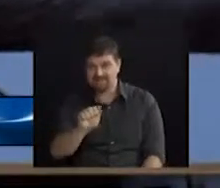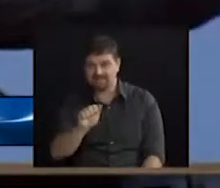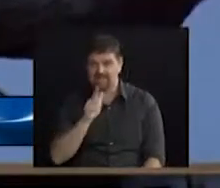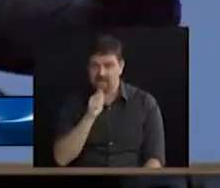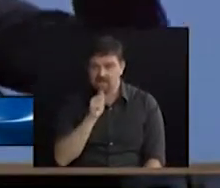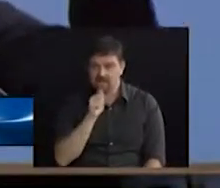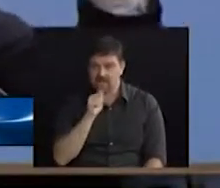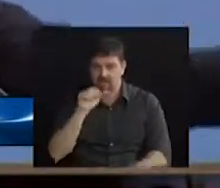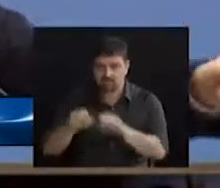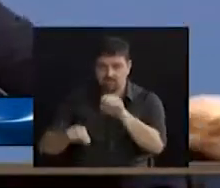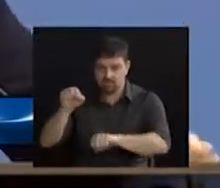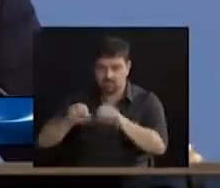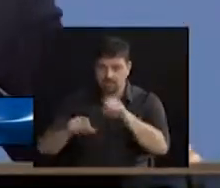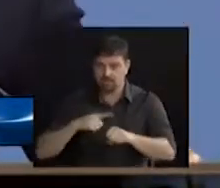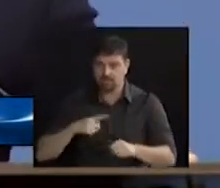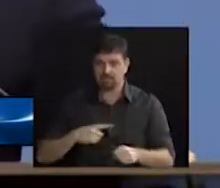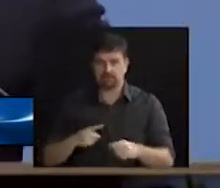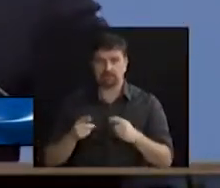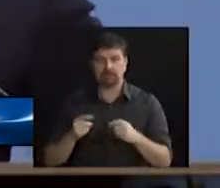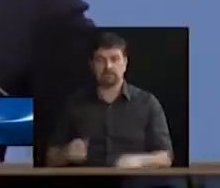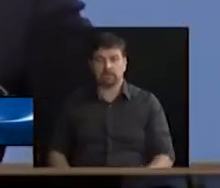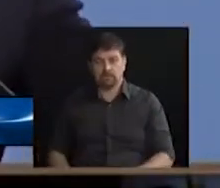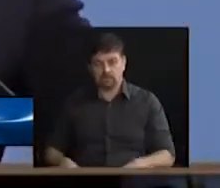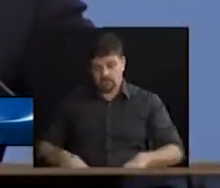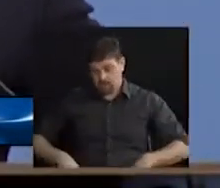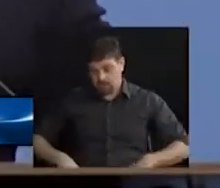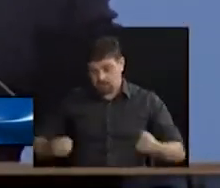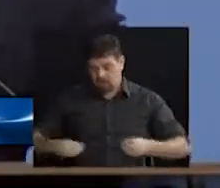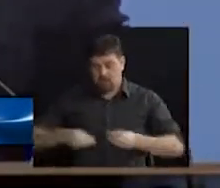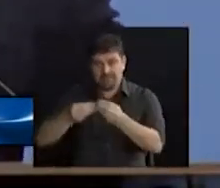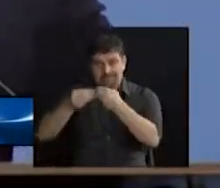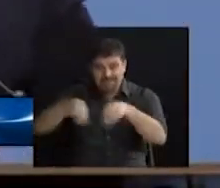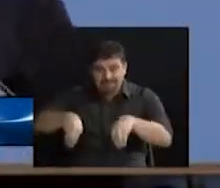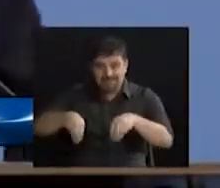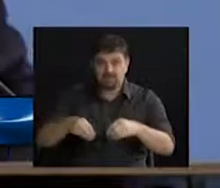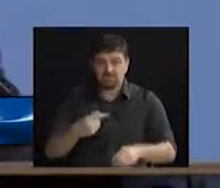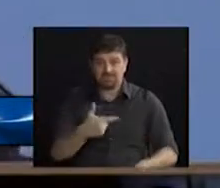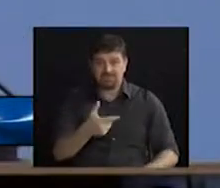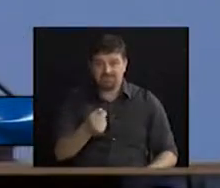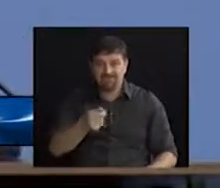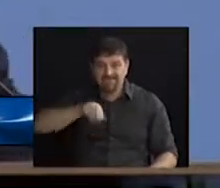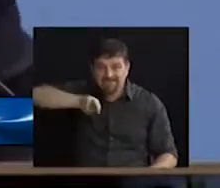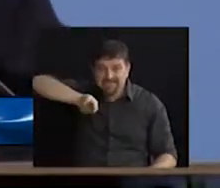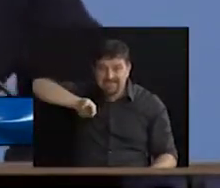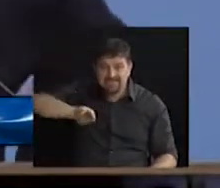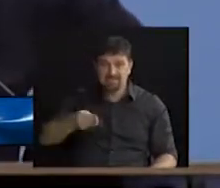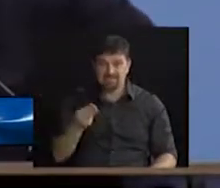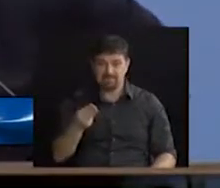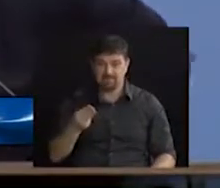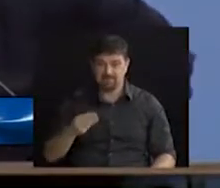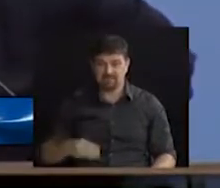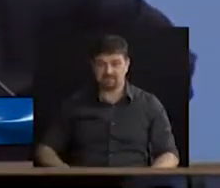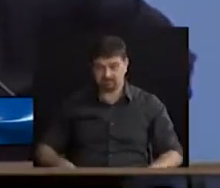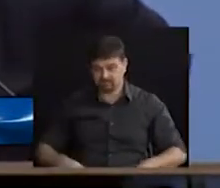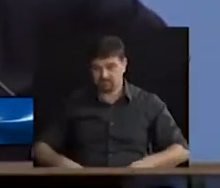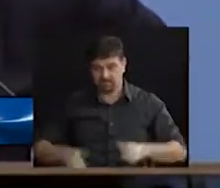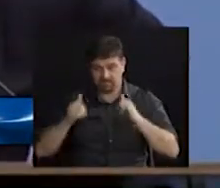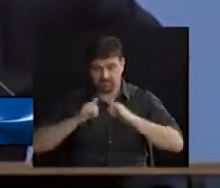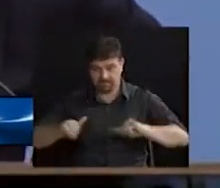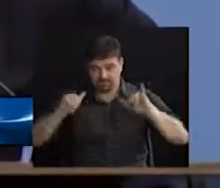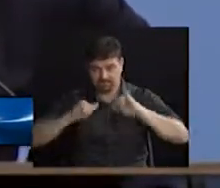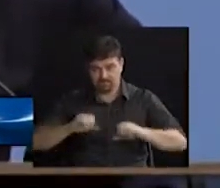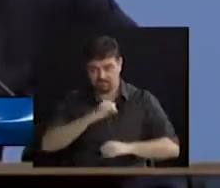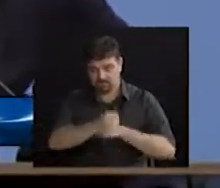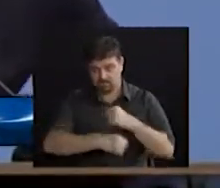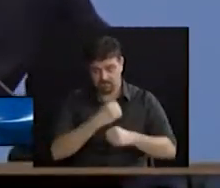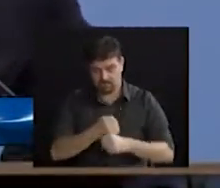deu prejuízo de 20 milhões no último balanço divulgado de